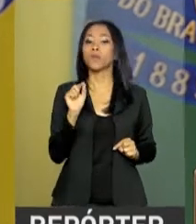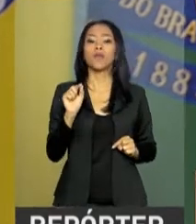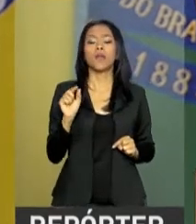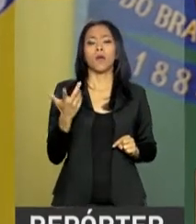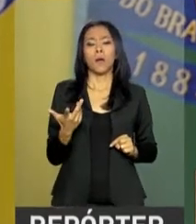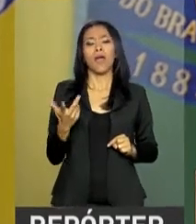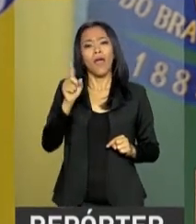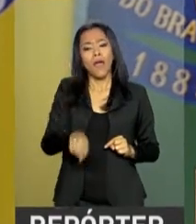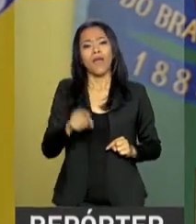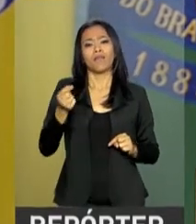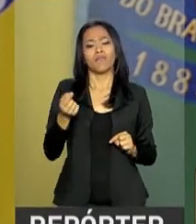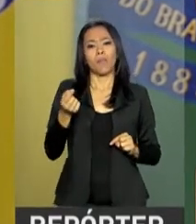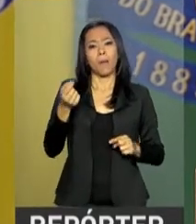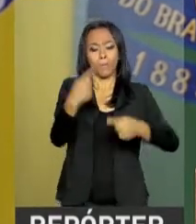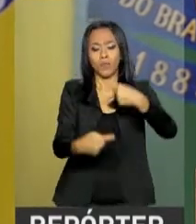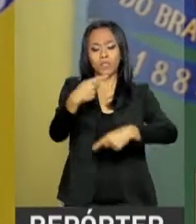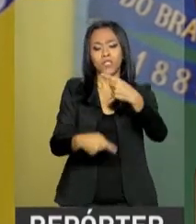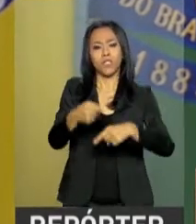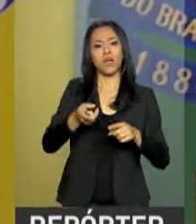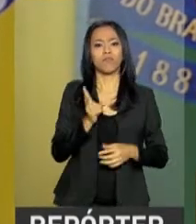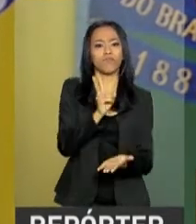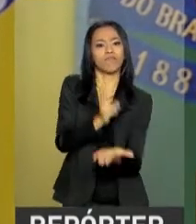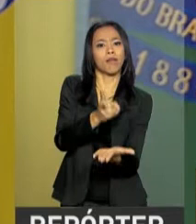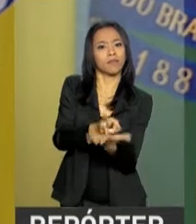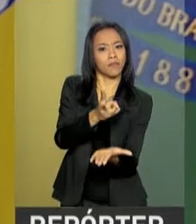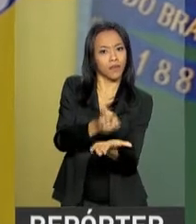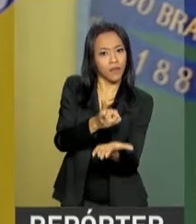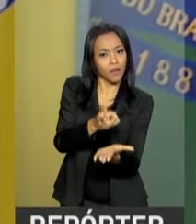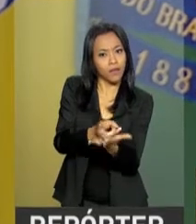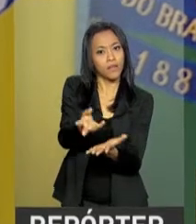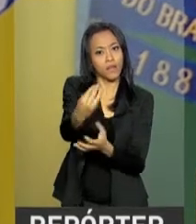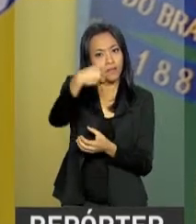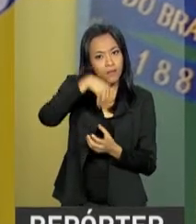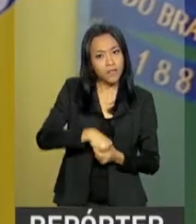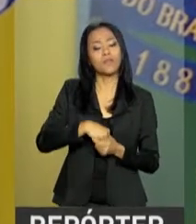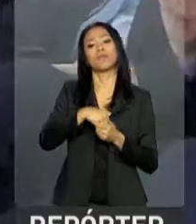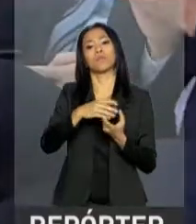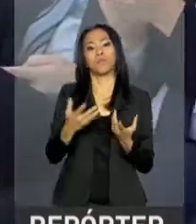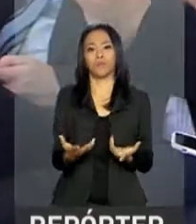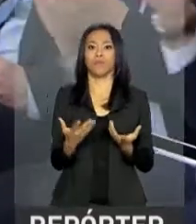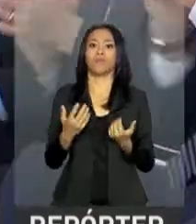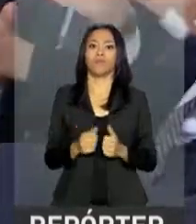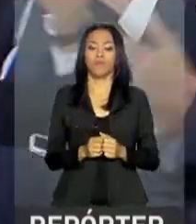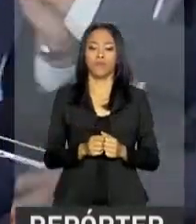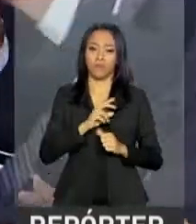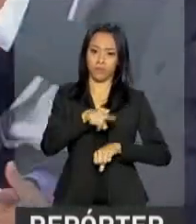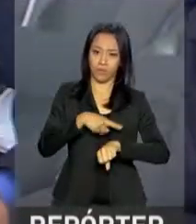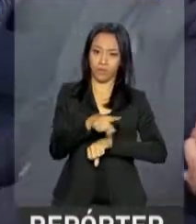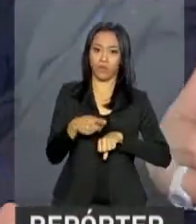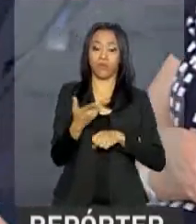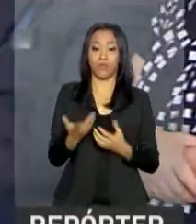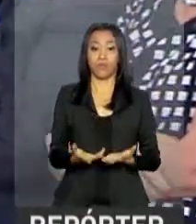duradoura de uma verdadeira política de estado para os nossos jovens ao